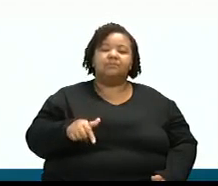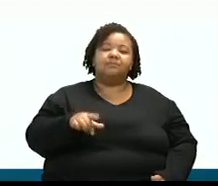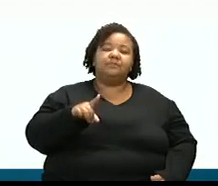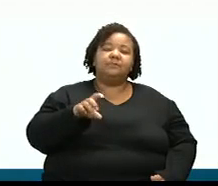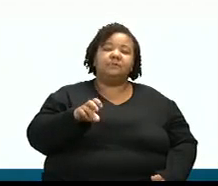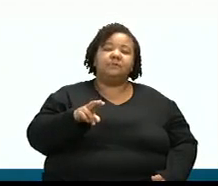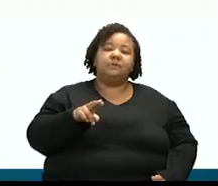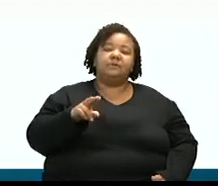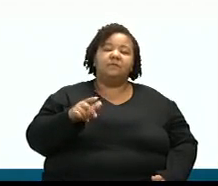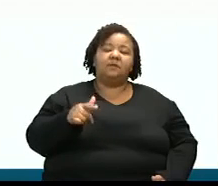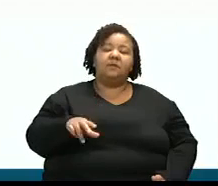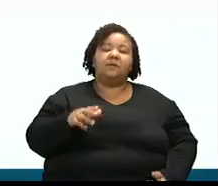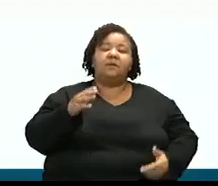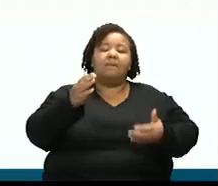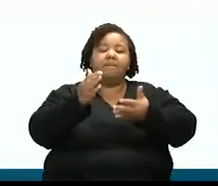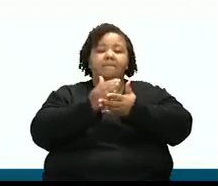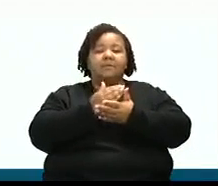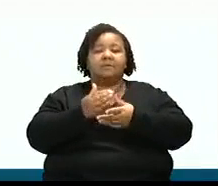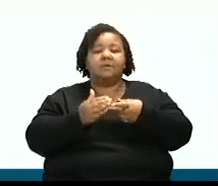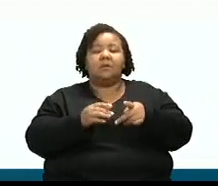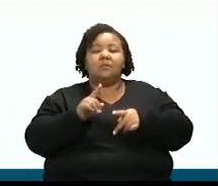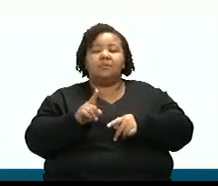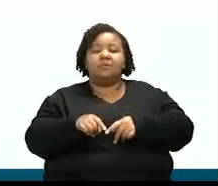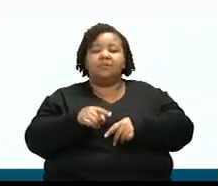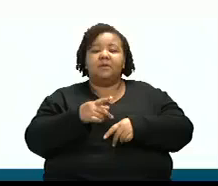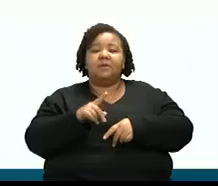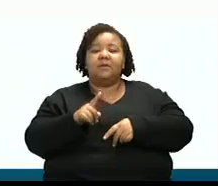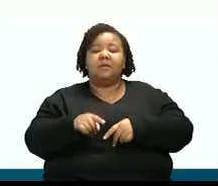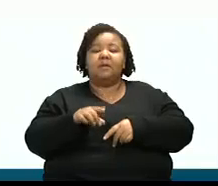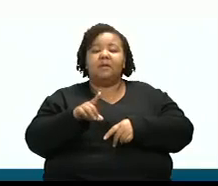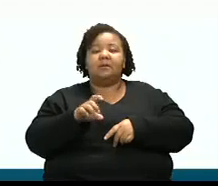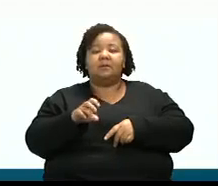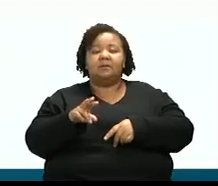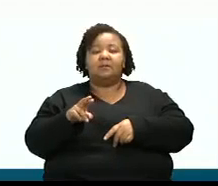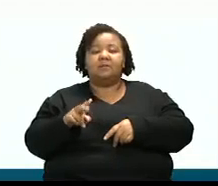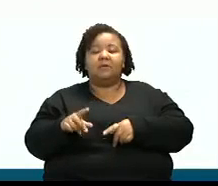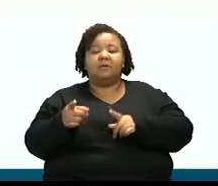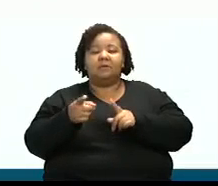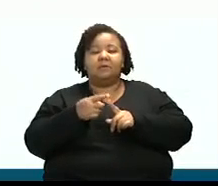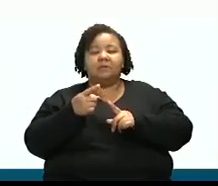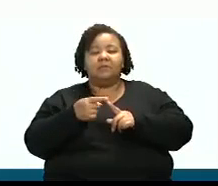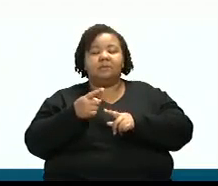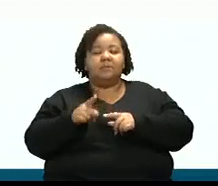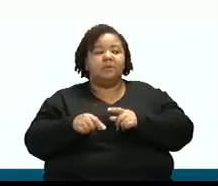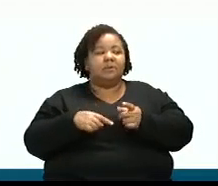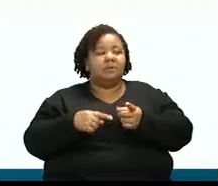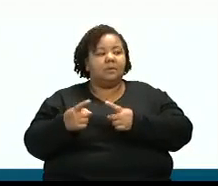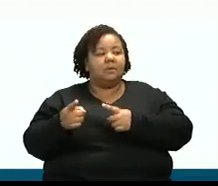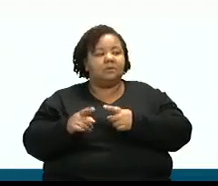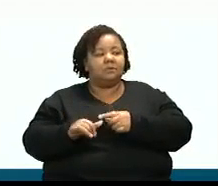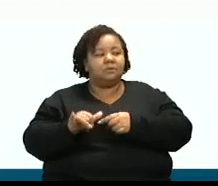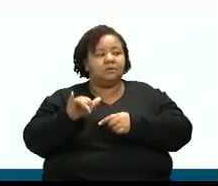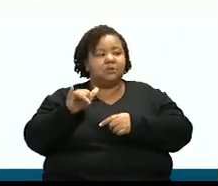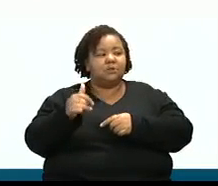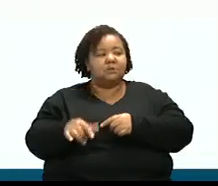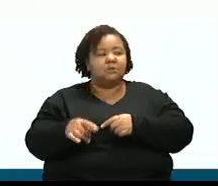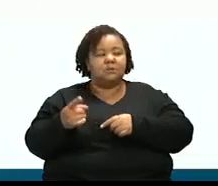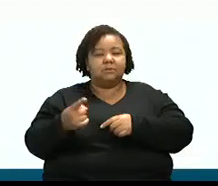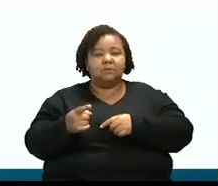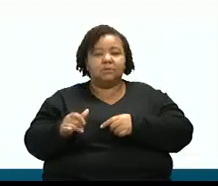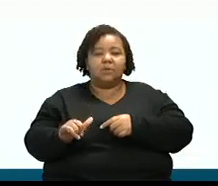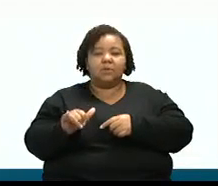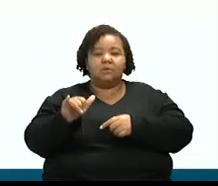parciais. O divergente desse campo F é a derivada da primeira função componente em relação a x, da segunda em relação